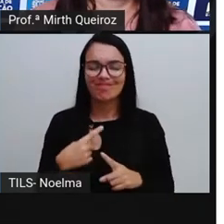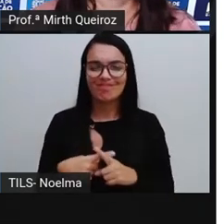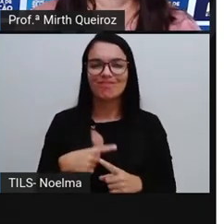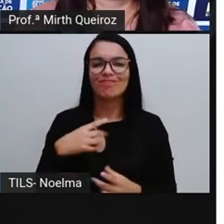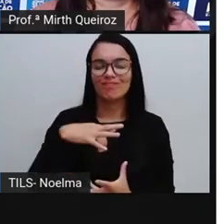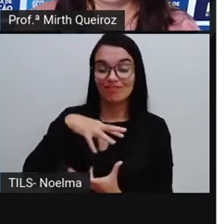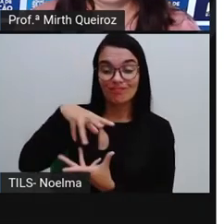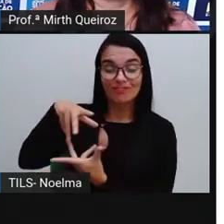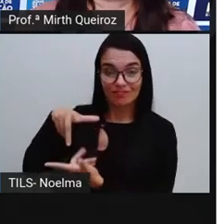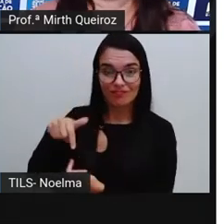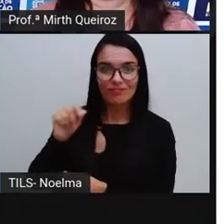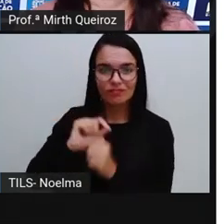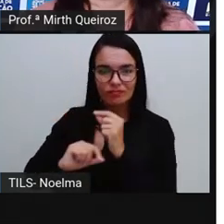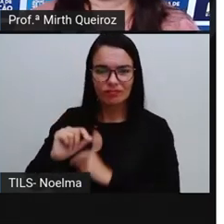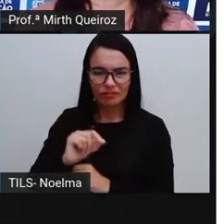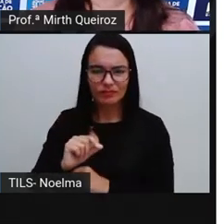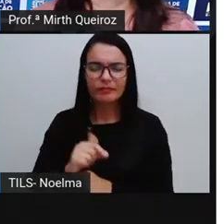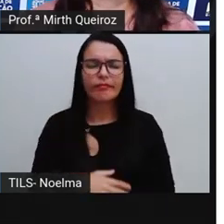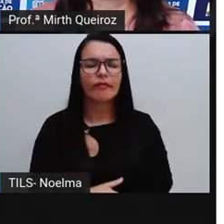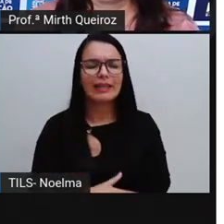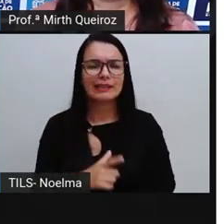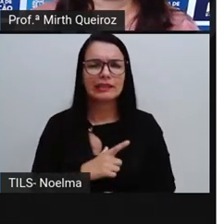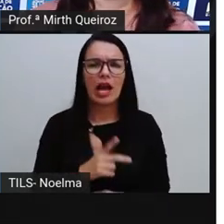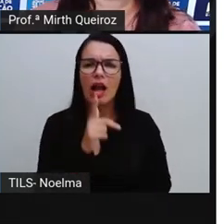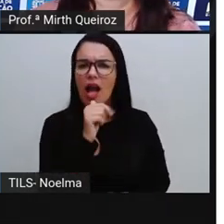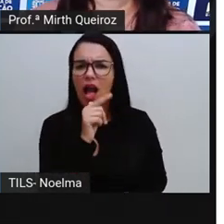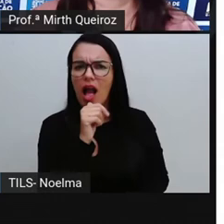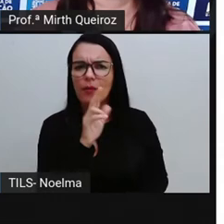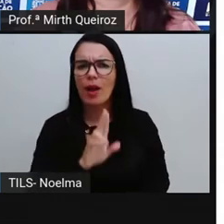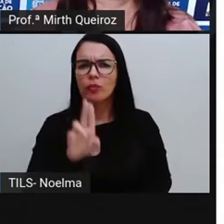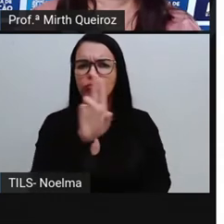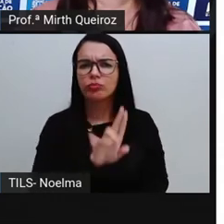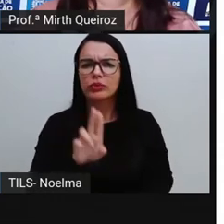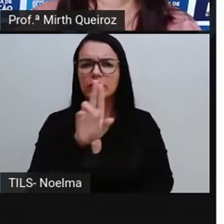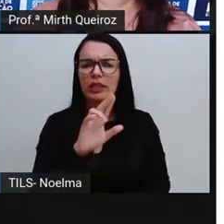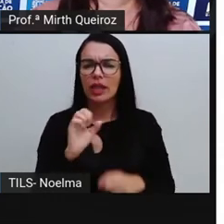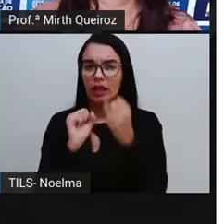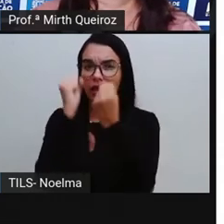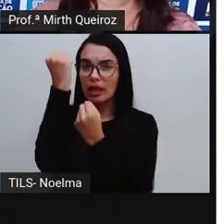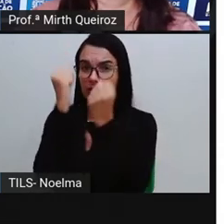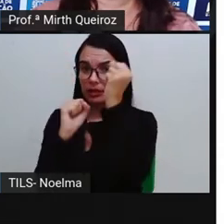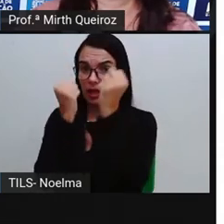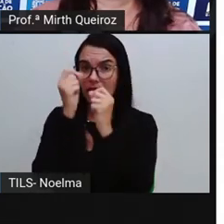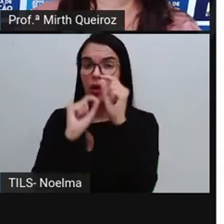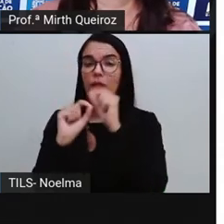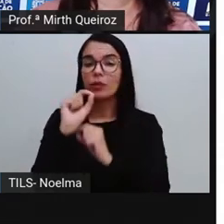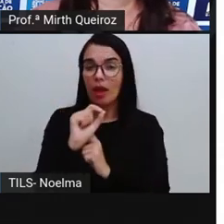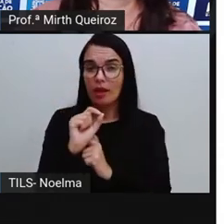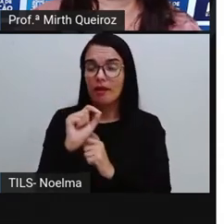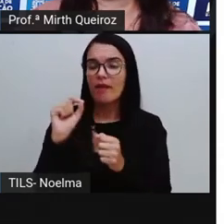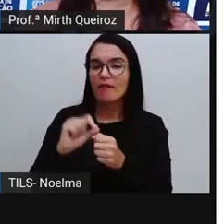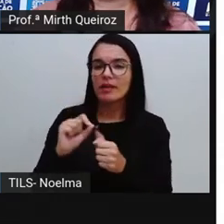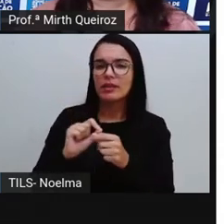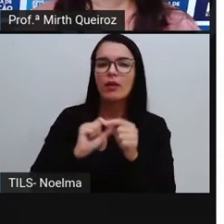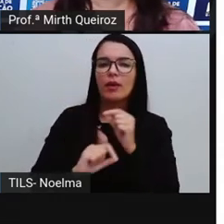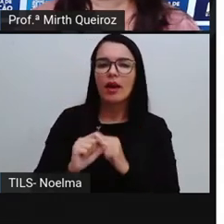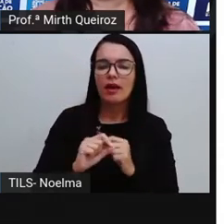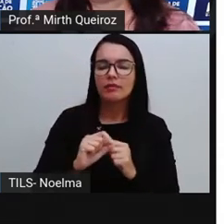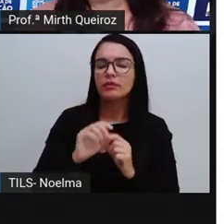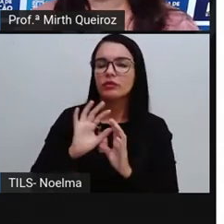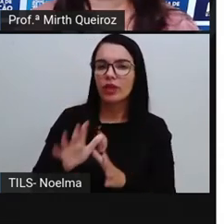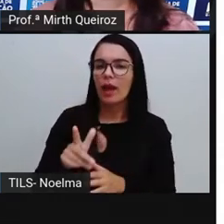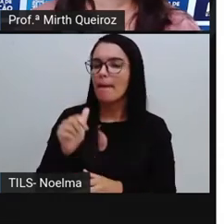a maior parte desta água utilizada nas duas ela vai ser destinada à fabricação de bebidas